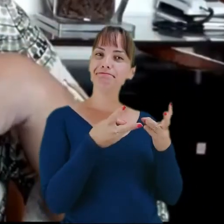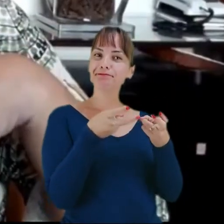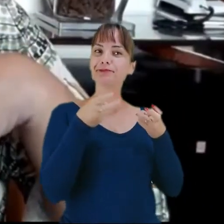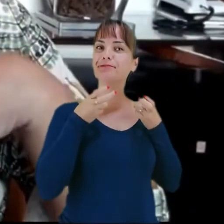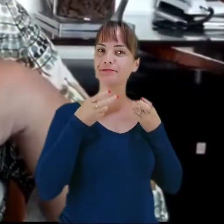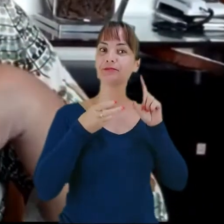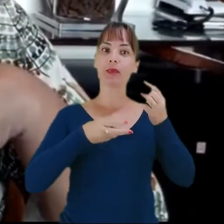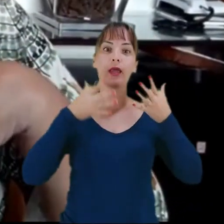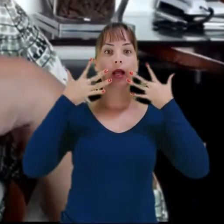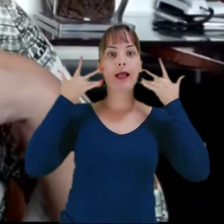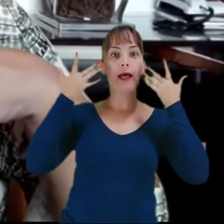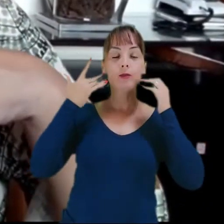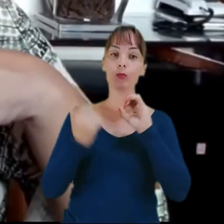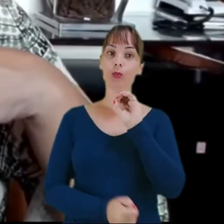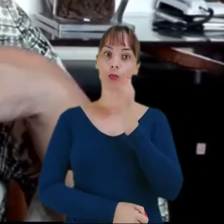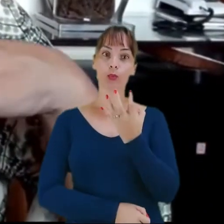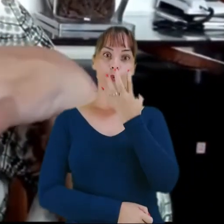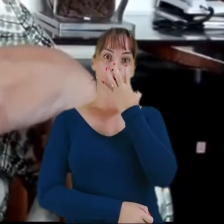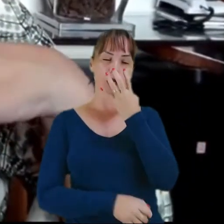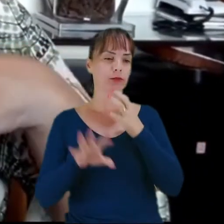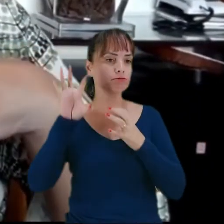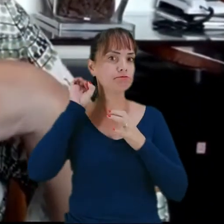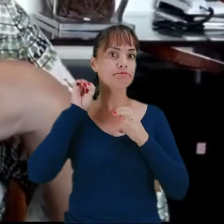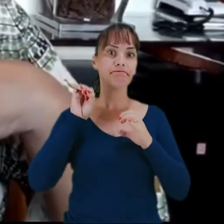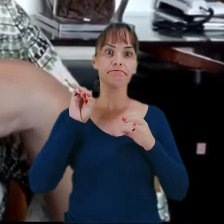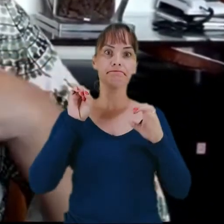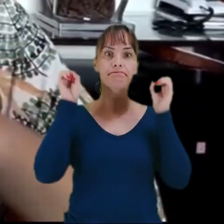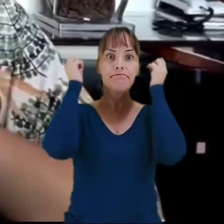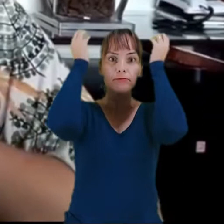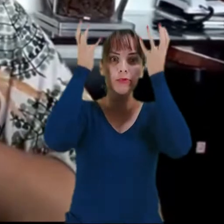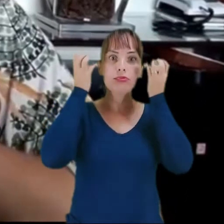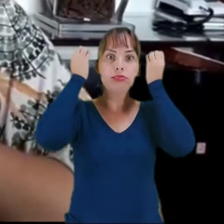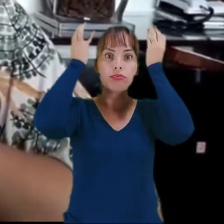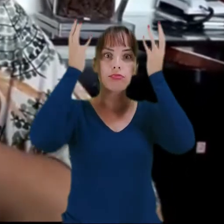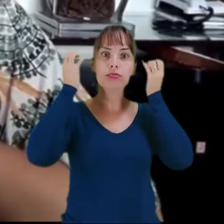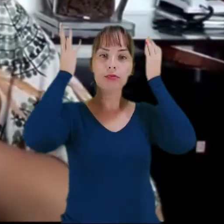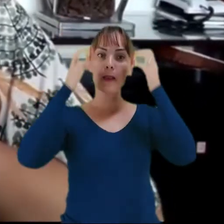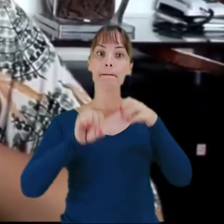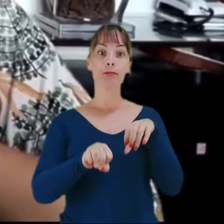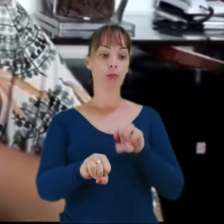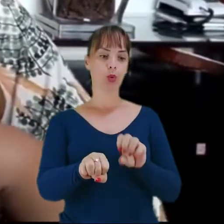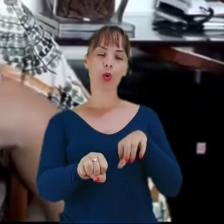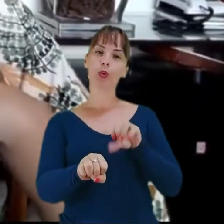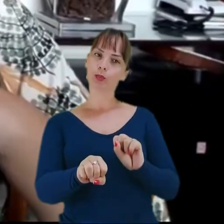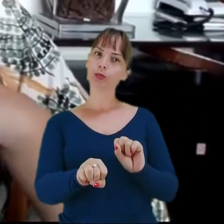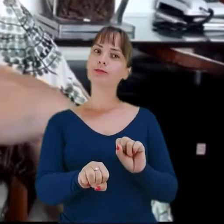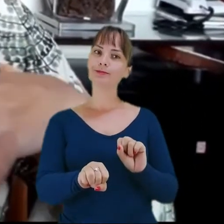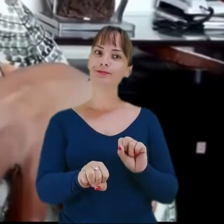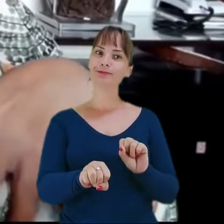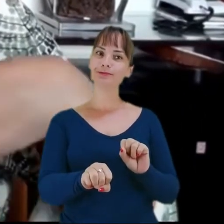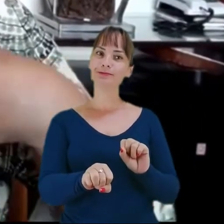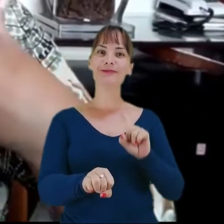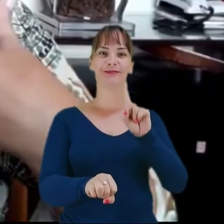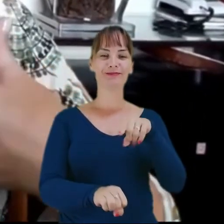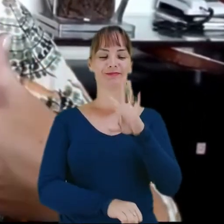um cachorro latindo, o timbre do cachorro. Uma sirene, ó, o som de uma moto, enfim,